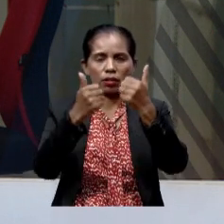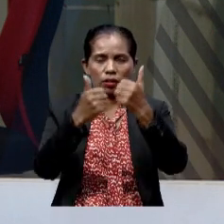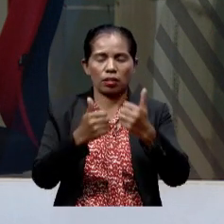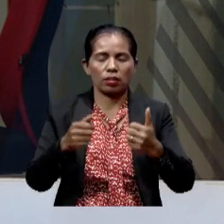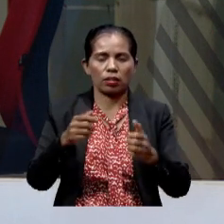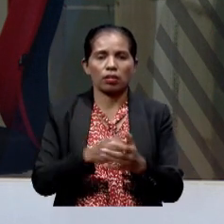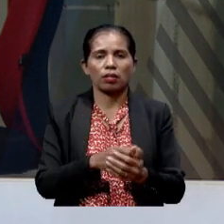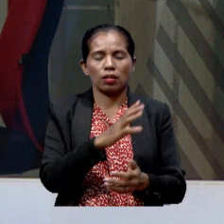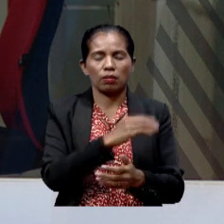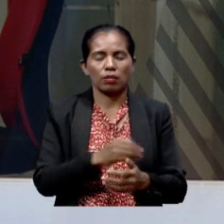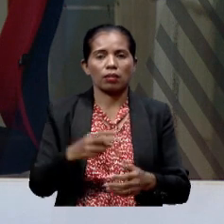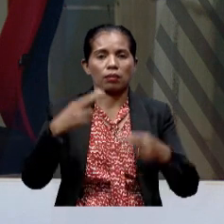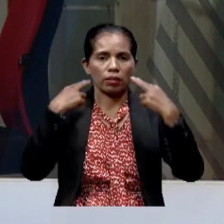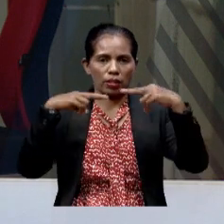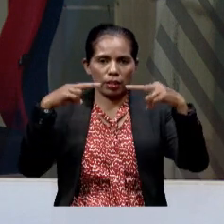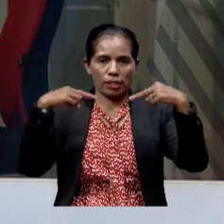by evento coral.